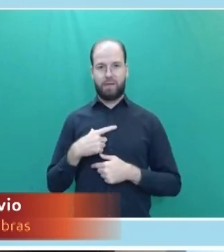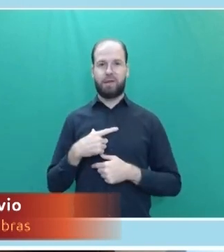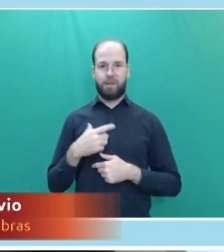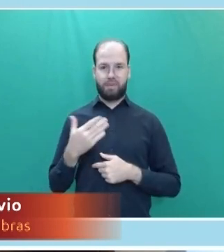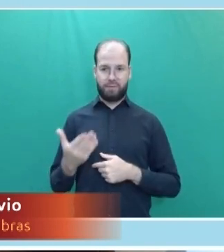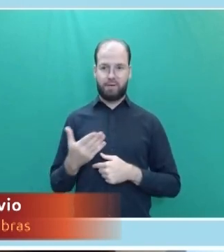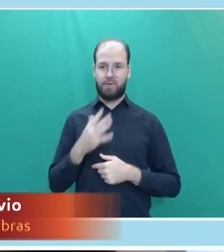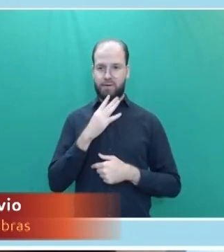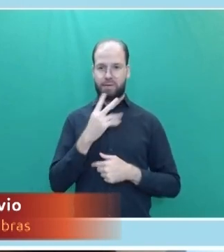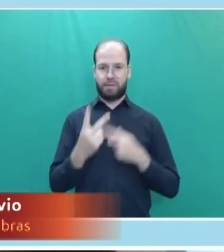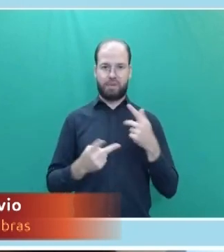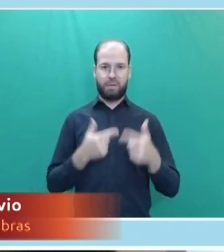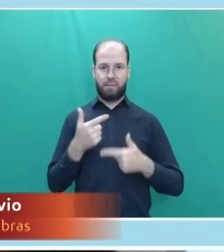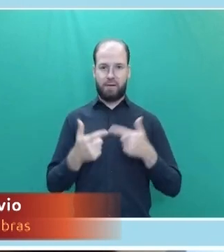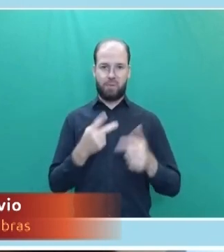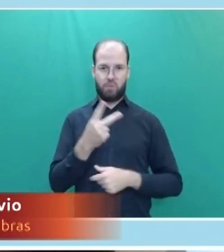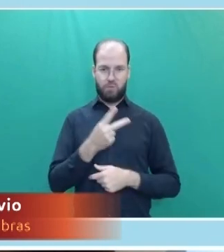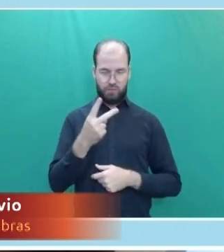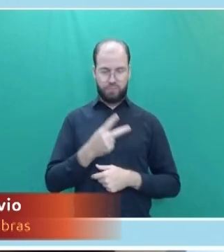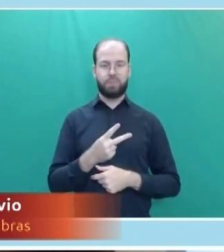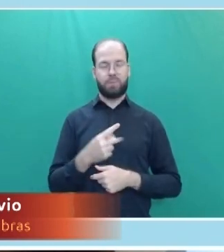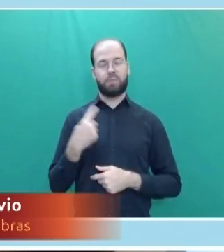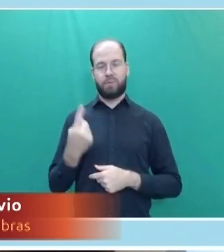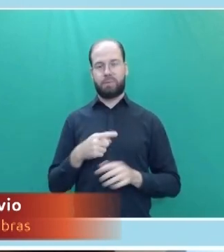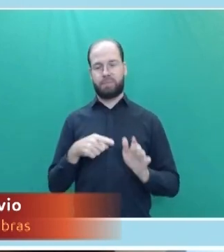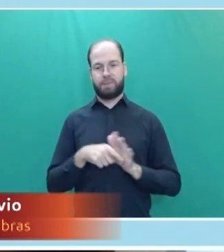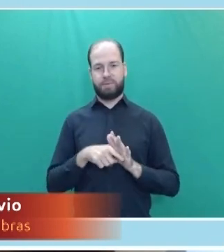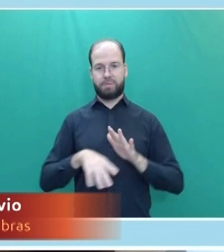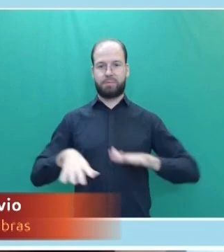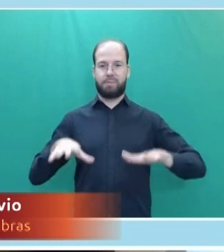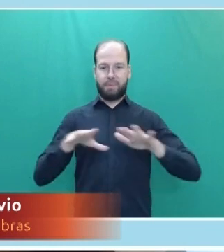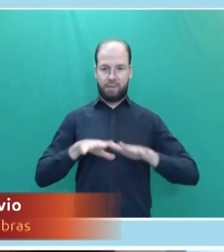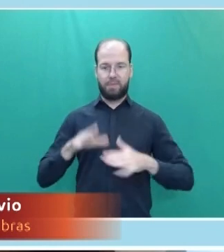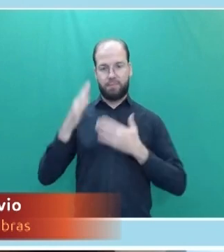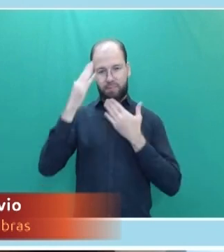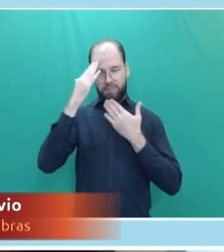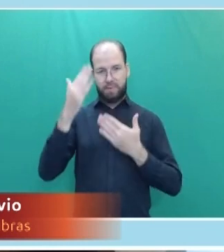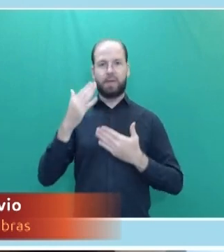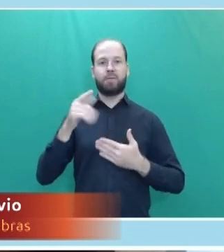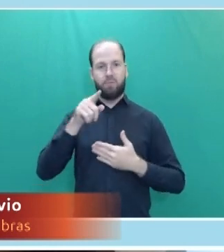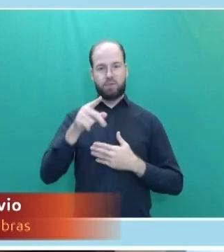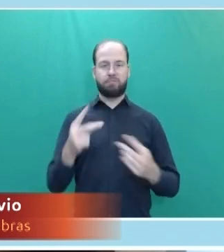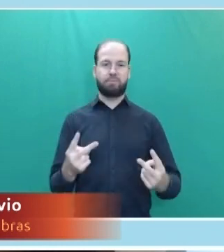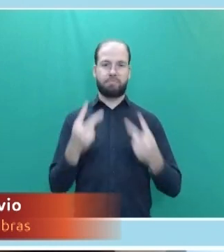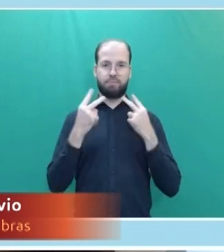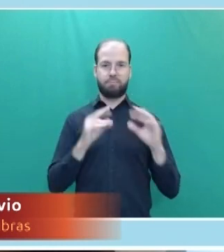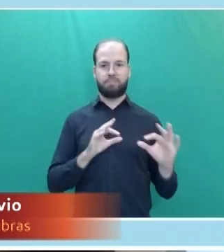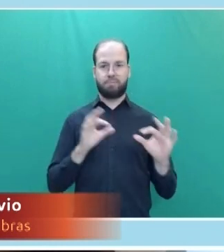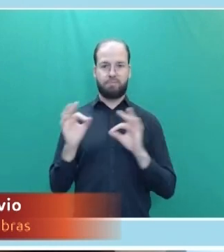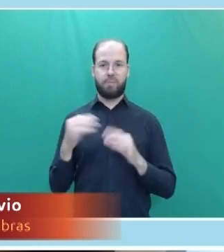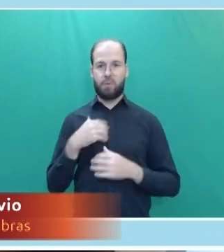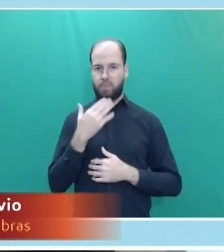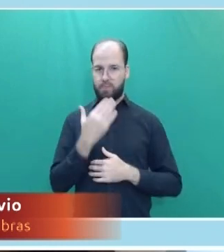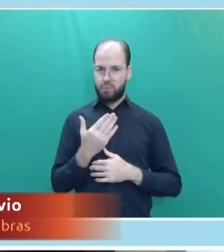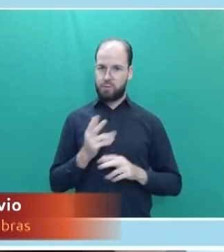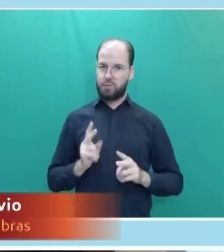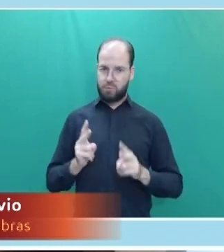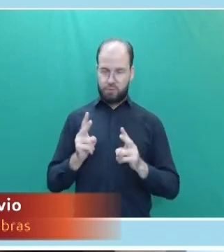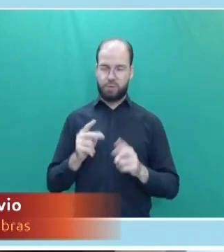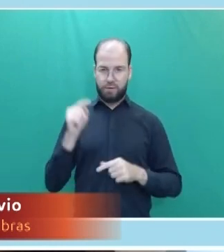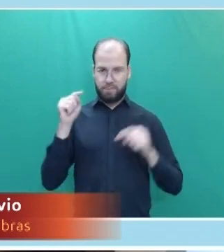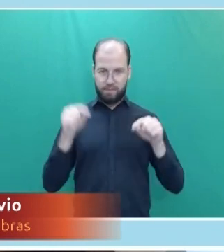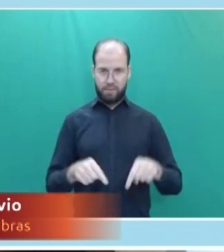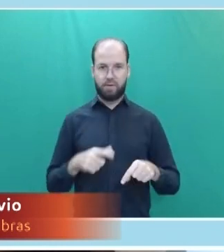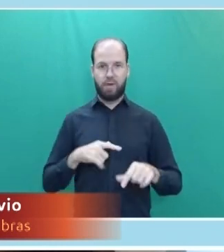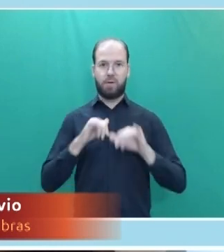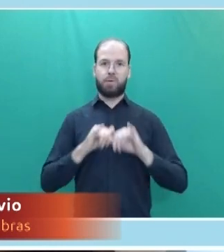dos dois, que a gente precisa também de pesquisa nessa área. Muito obrigada. Agradeço você que nos acompanhou até esse momento. Peço para continuar com a gente, que tem divulgação